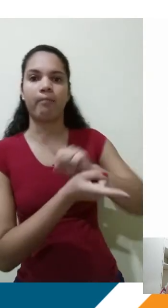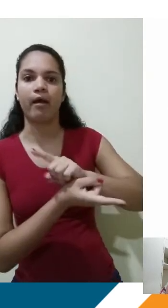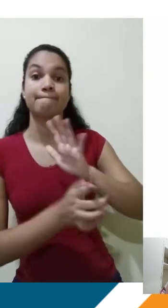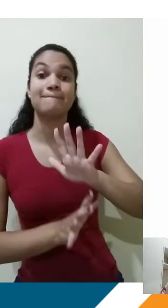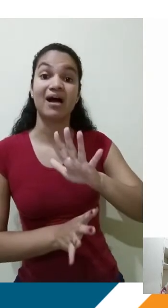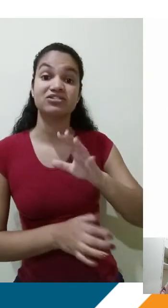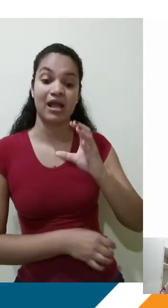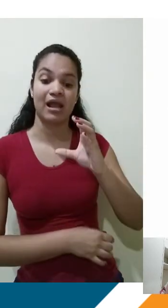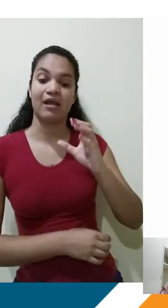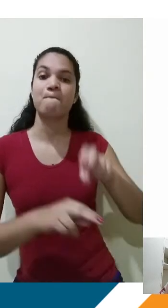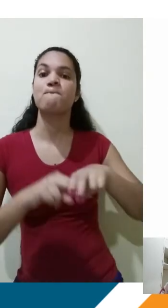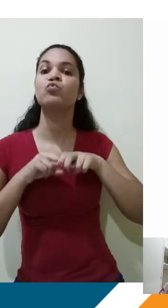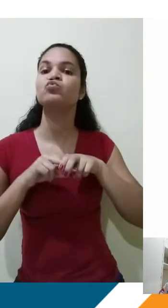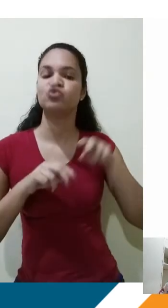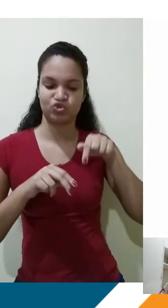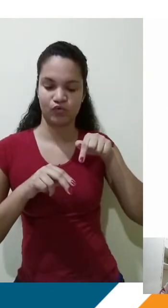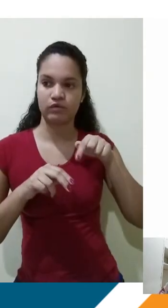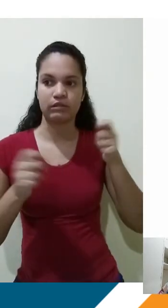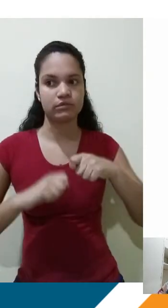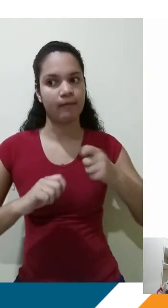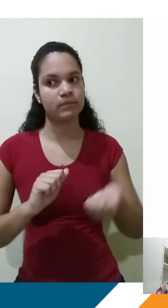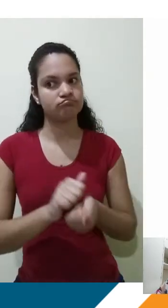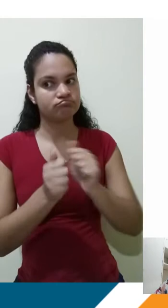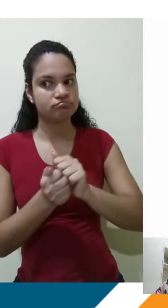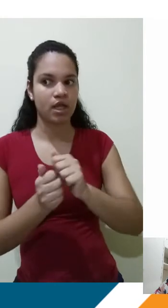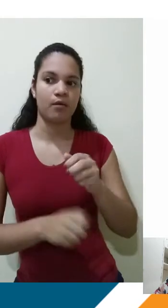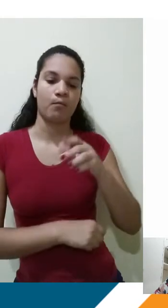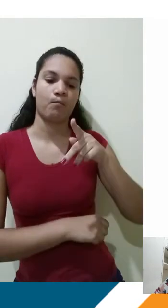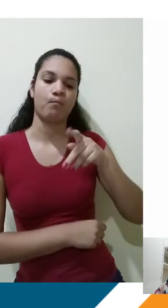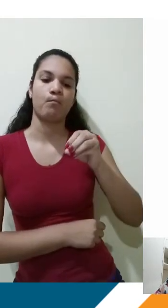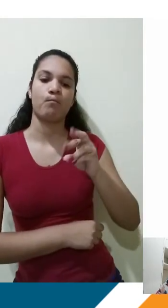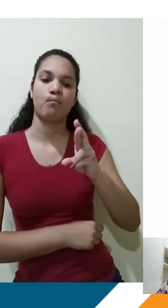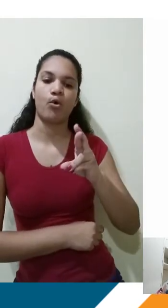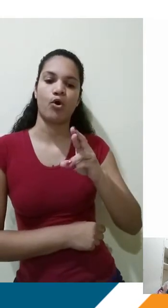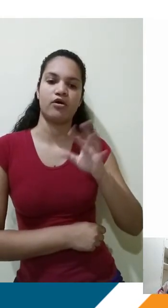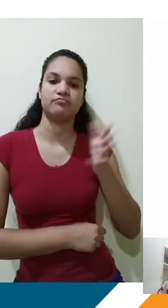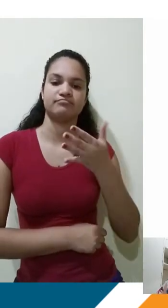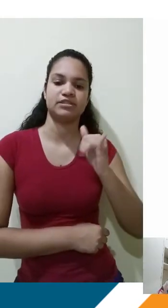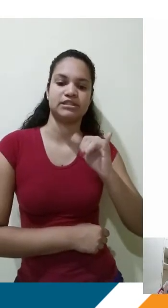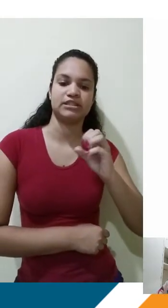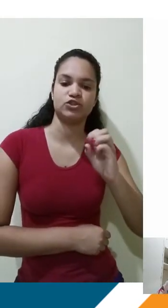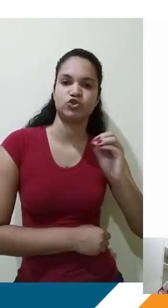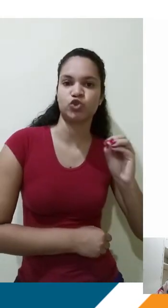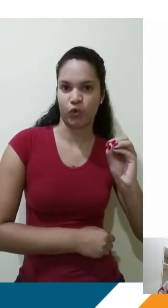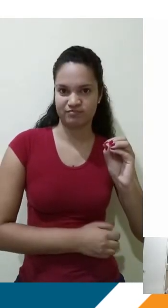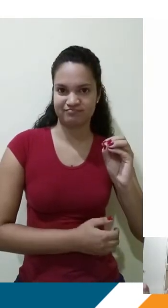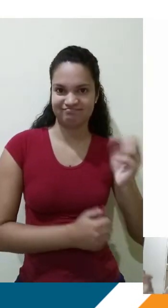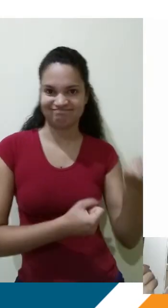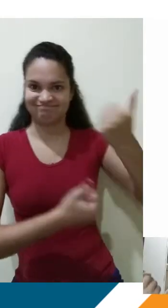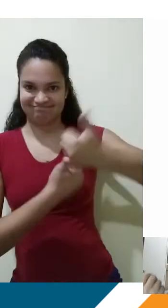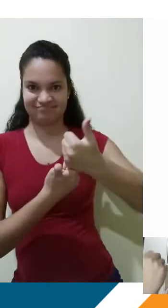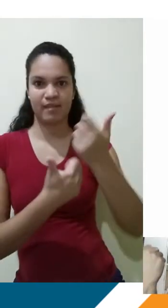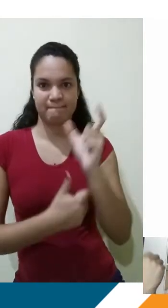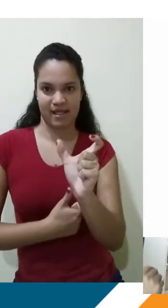talvez, por isso. Então, a grande maioria das pessoas não tem conhecimento de como funcionam os algoritmos, por isso, continuam sendo manipuladas.